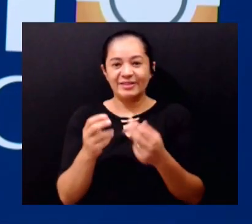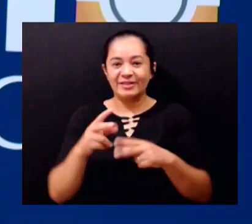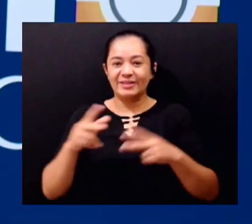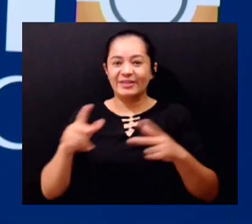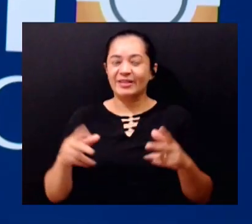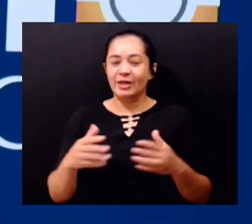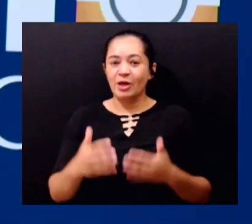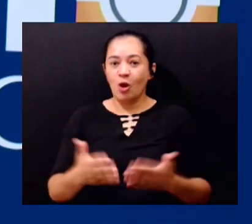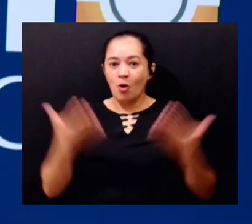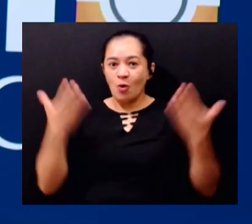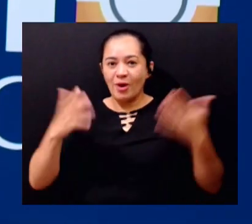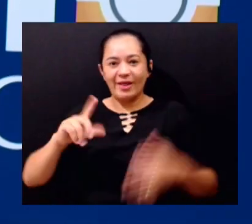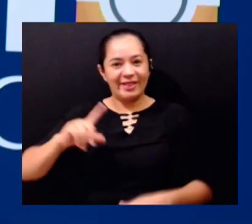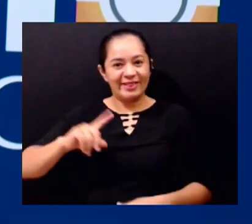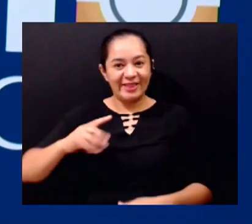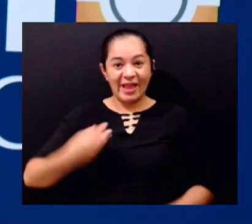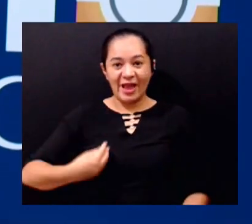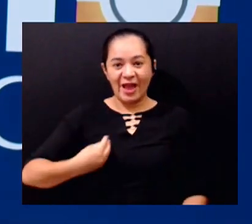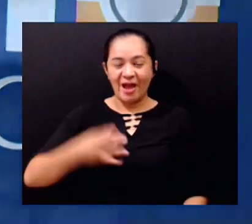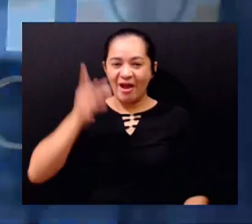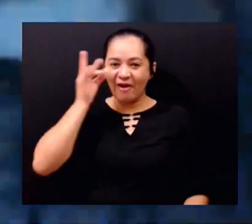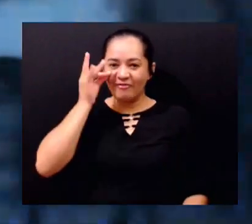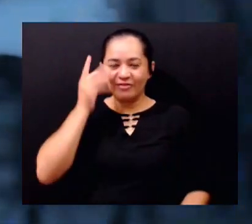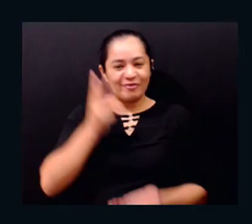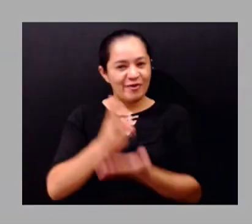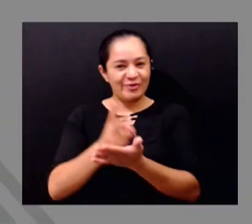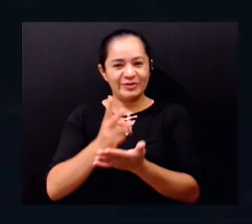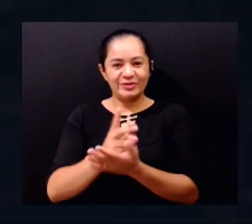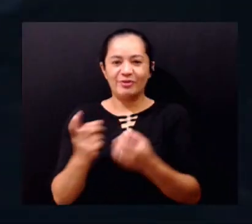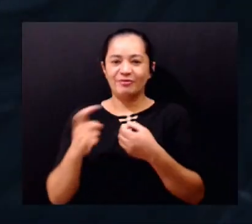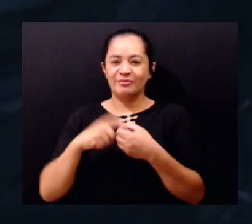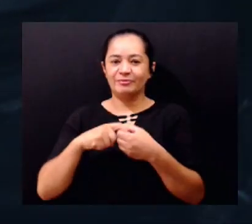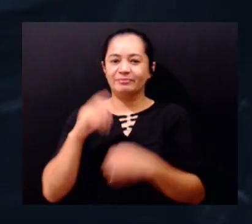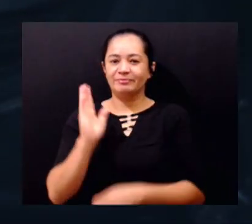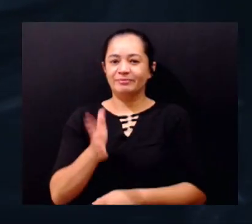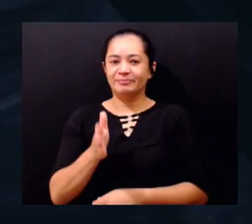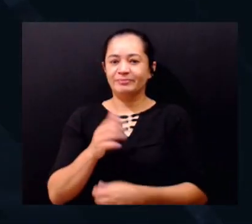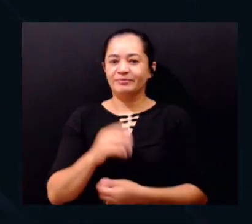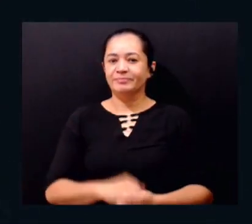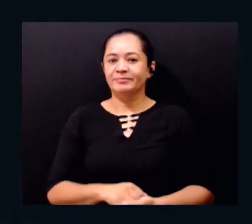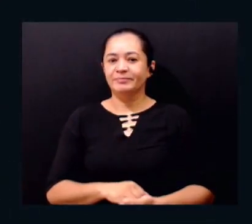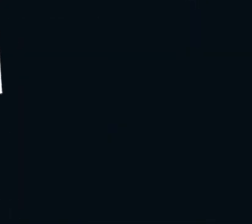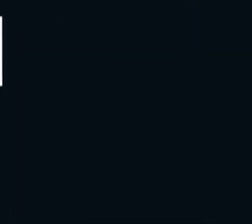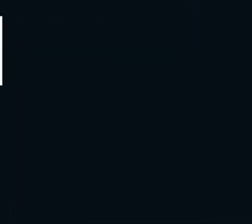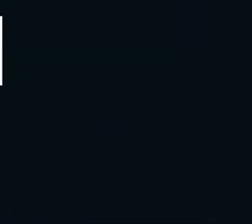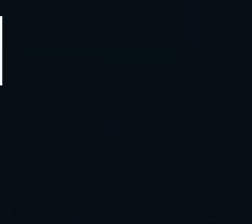vivo, tá? Fique com a gente, voltamos já já.